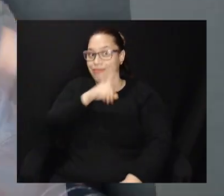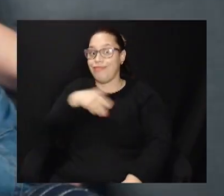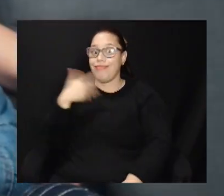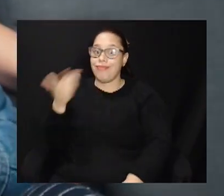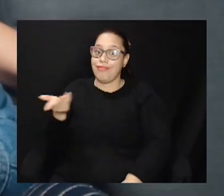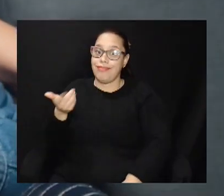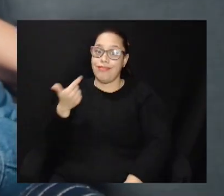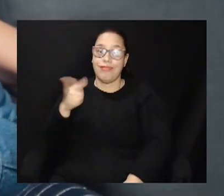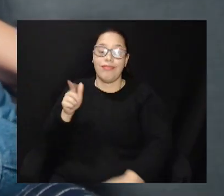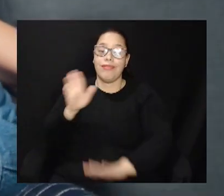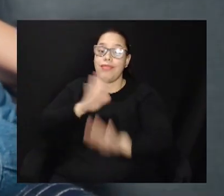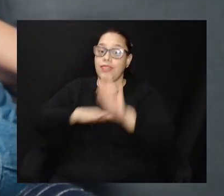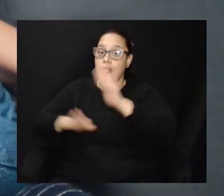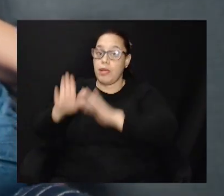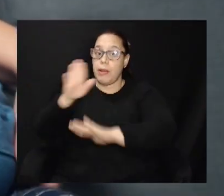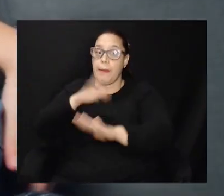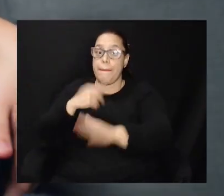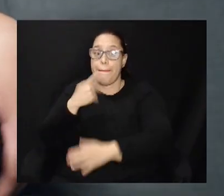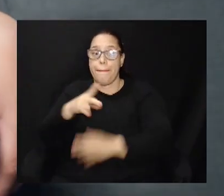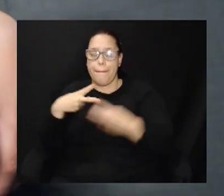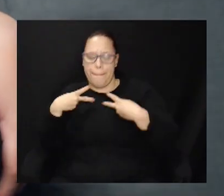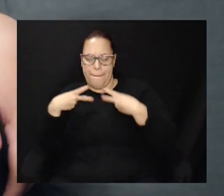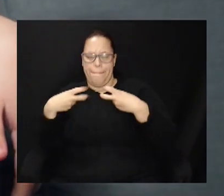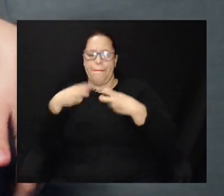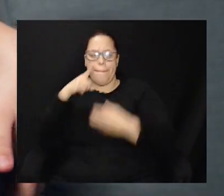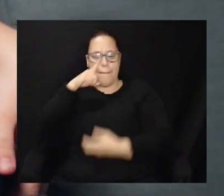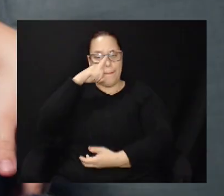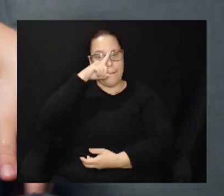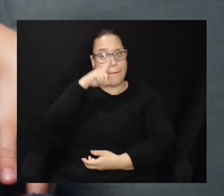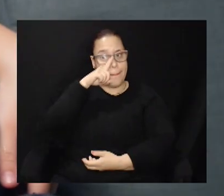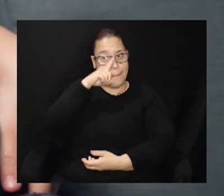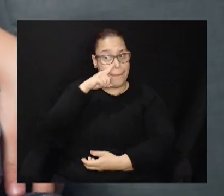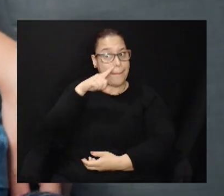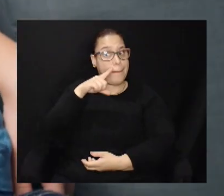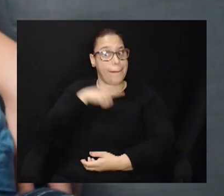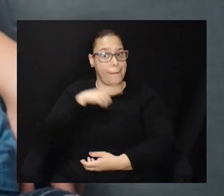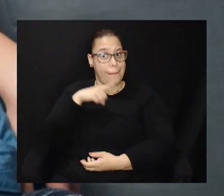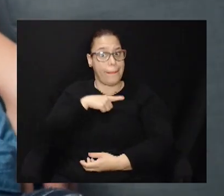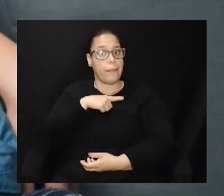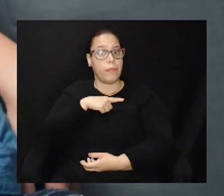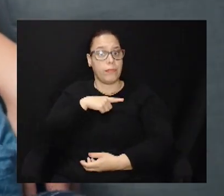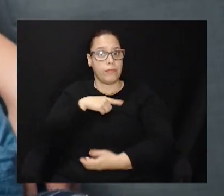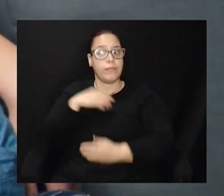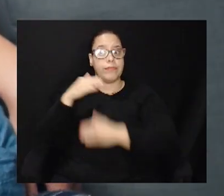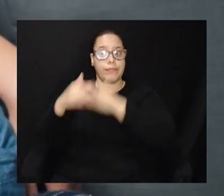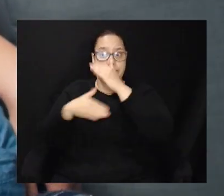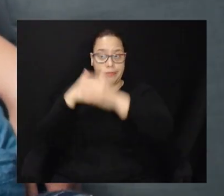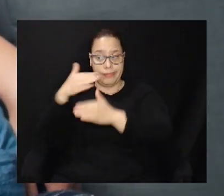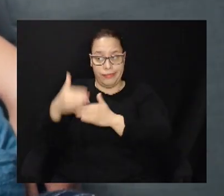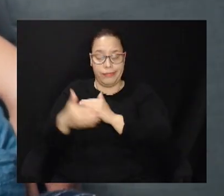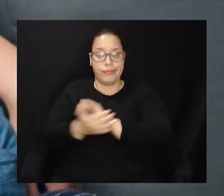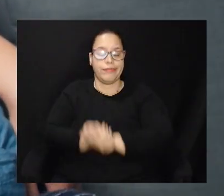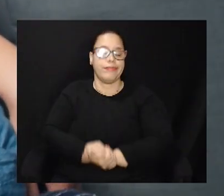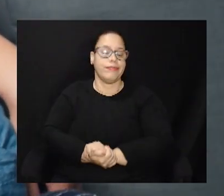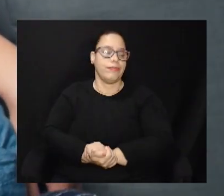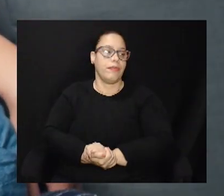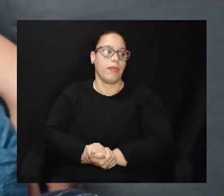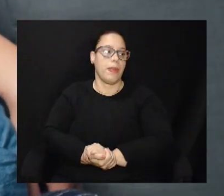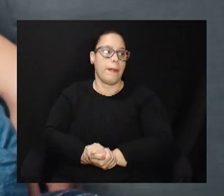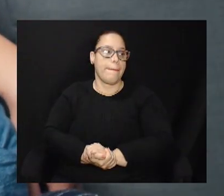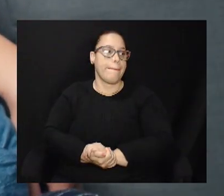cuidado delas perceberem os riscos que isso pode causar, né, a longo prazo, nesse sentido. Você estava falando